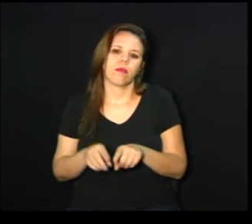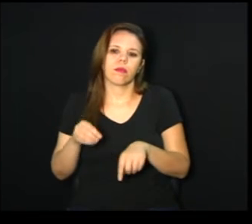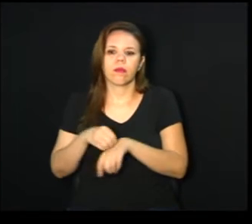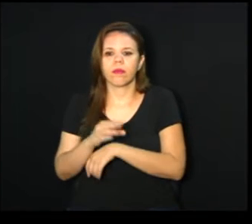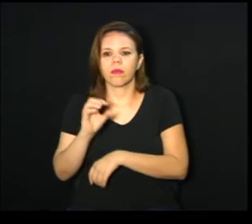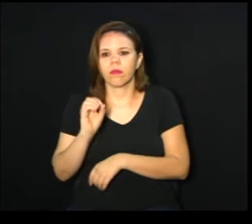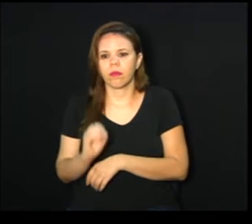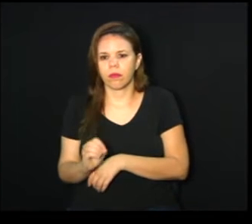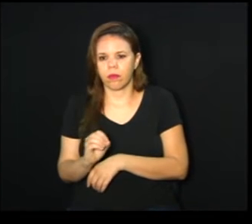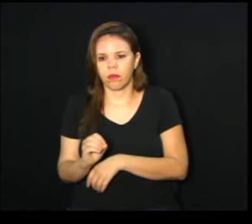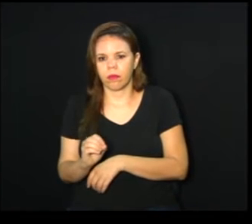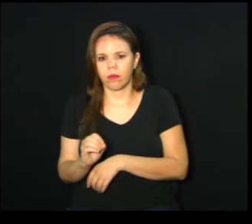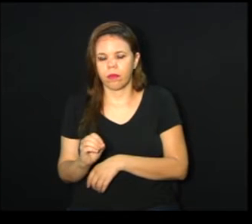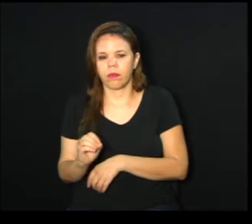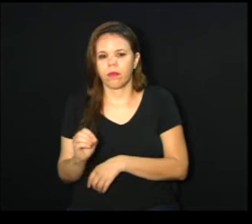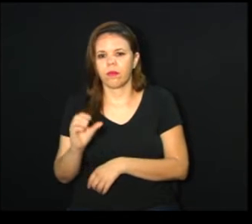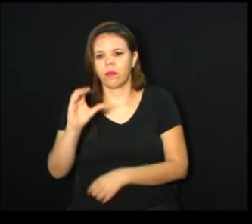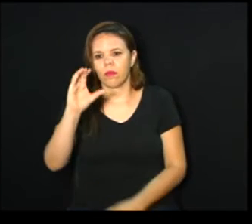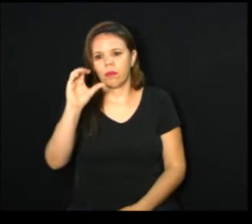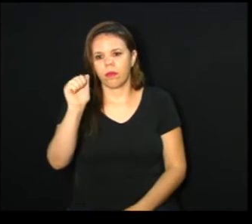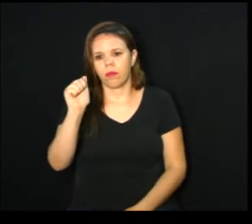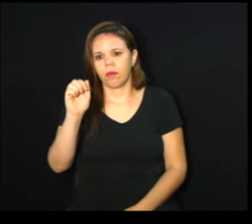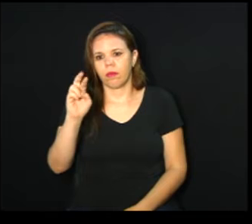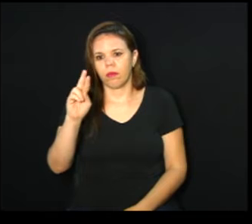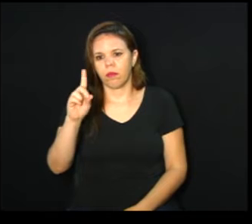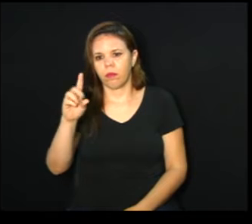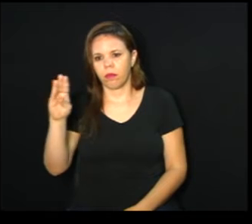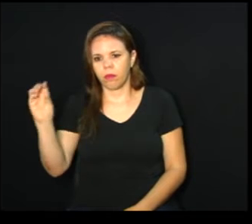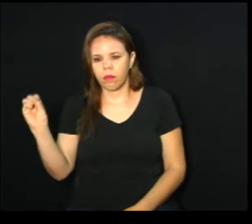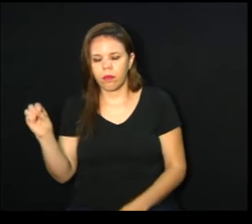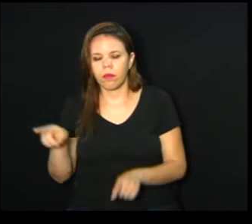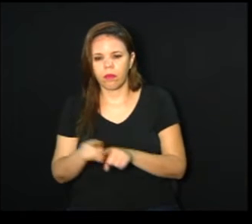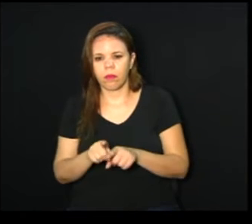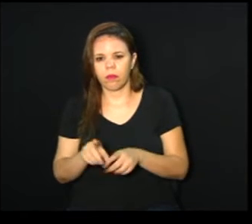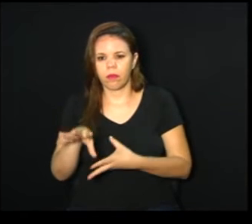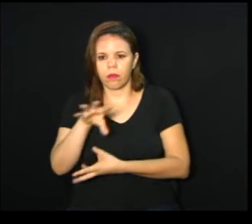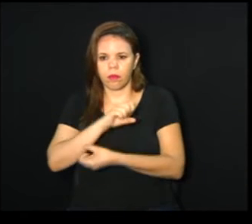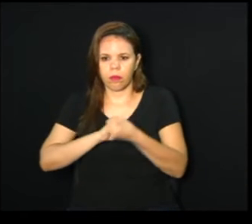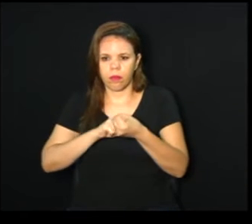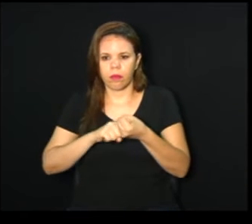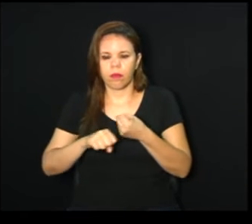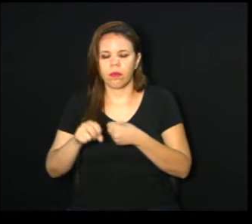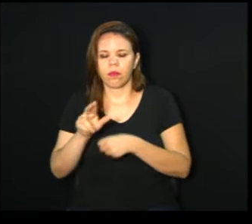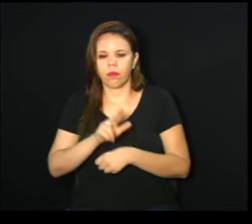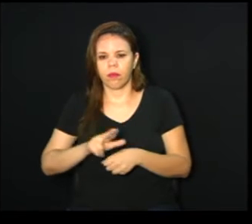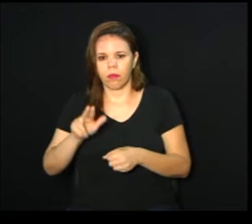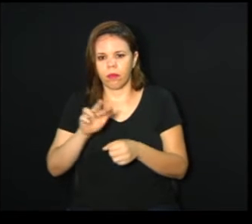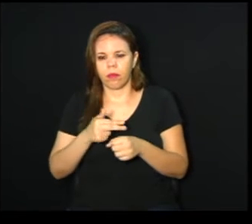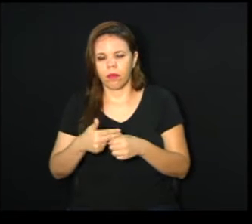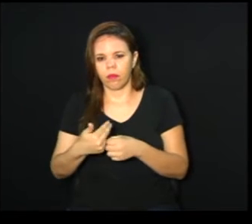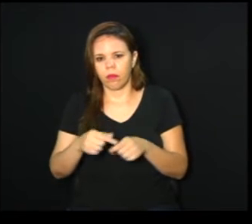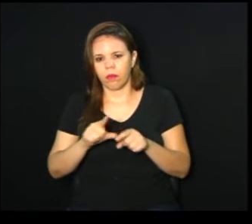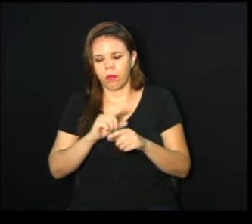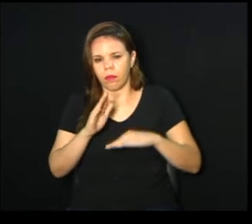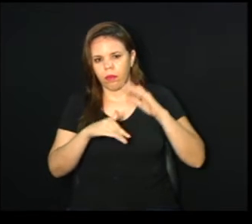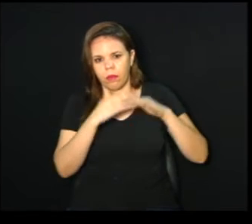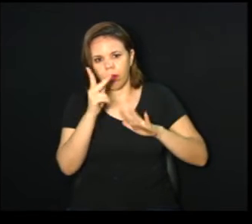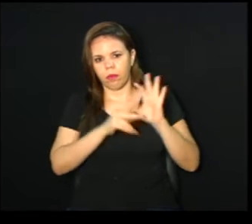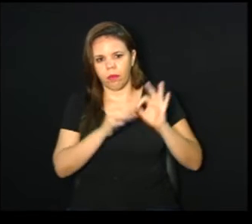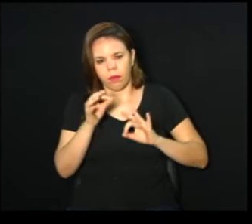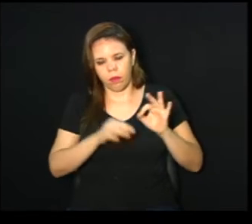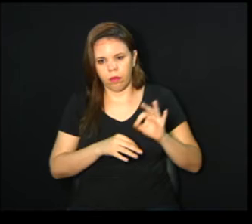de carbono, a parte de sustentabilidade. E além disso, a universidade está desenvolvendo juntamente um plano